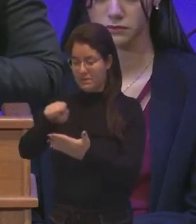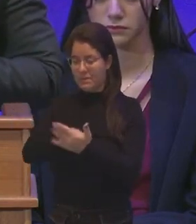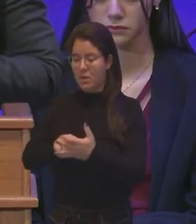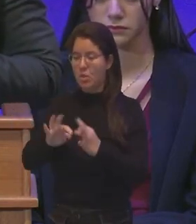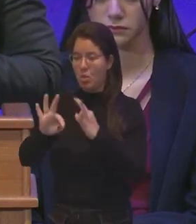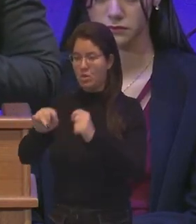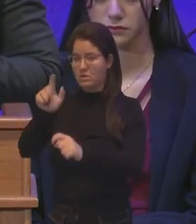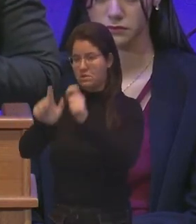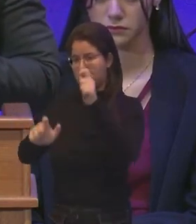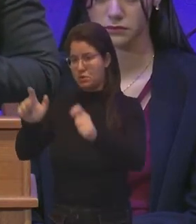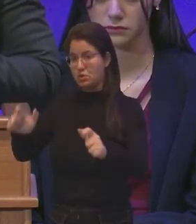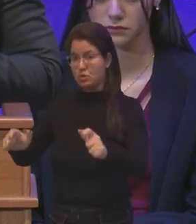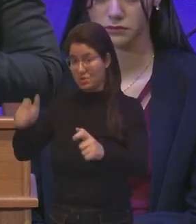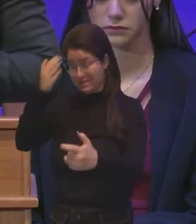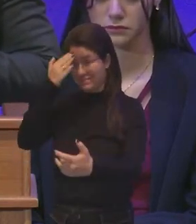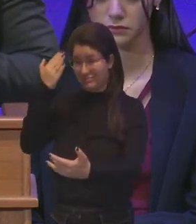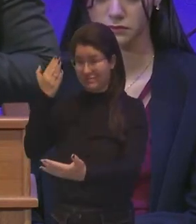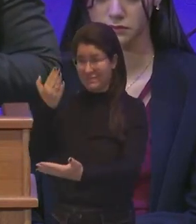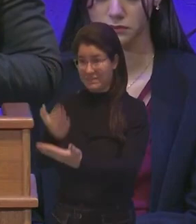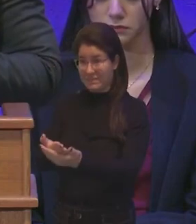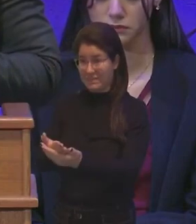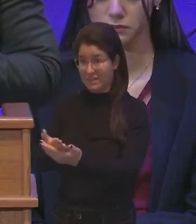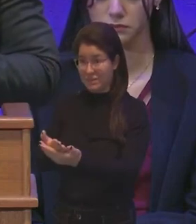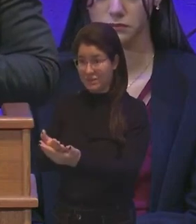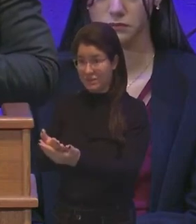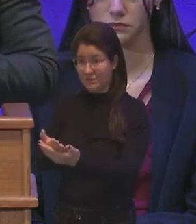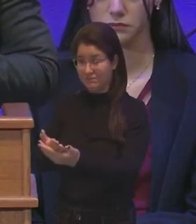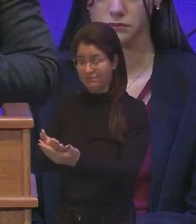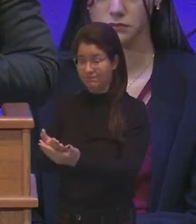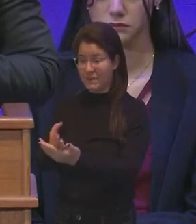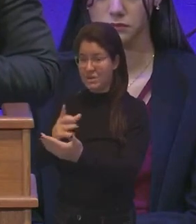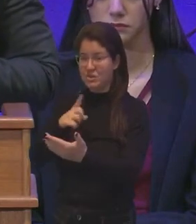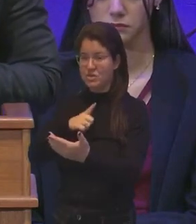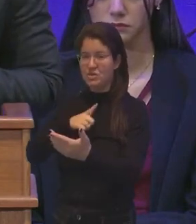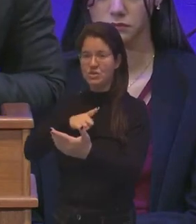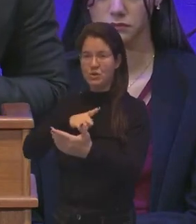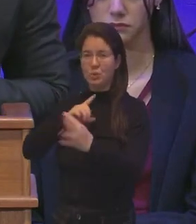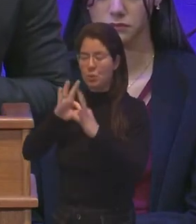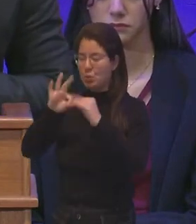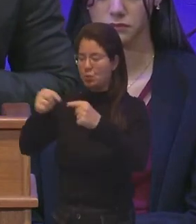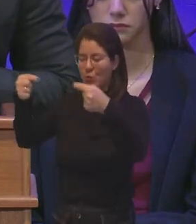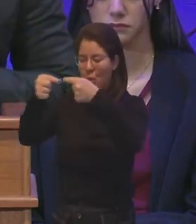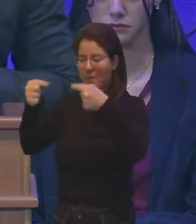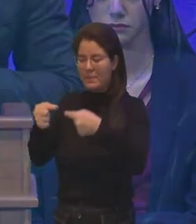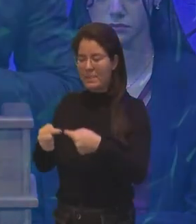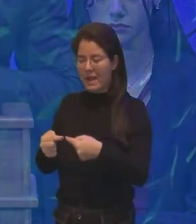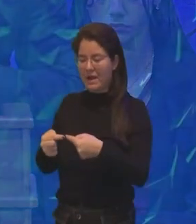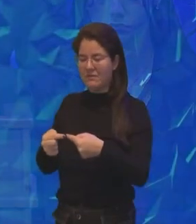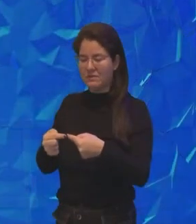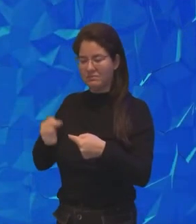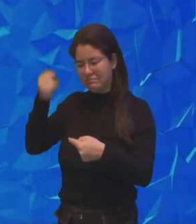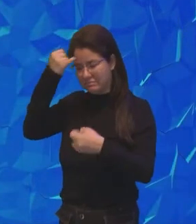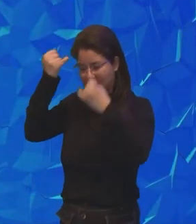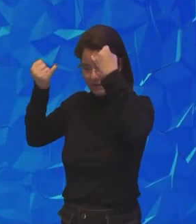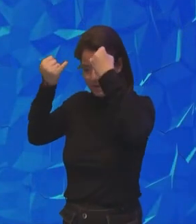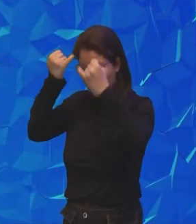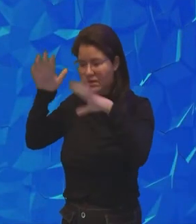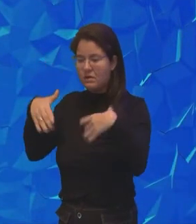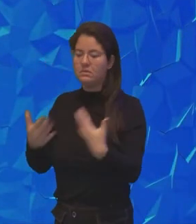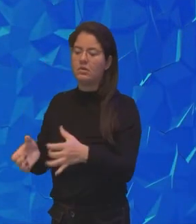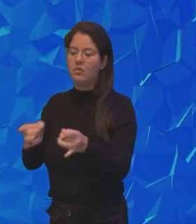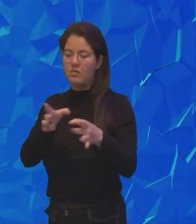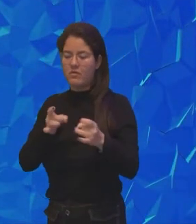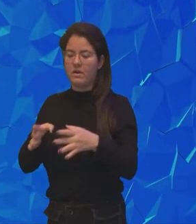estavam juntos e tinham tudo em comum. Ele diz no verso 45, vendiam as suas